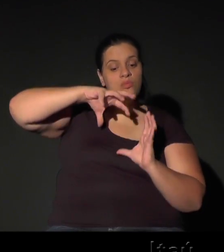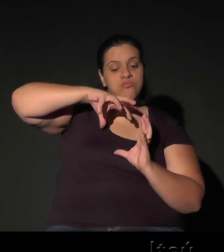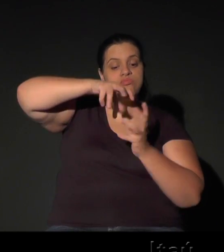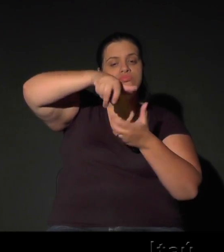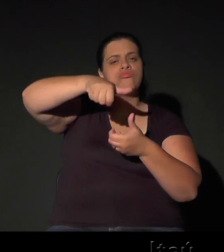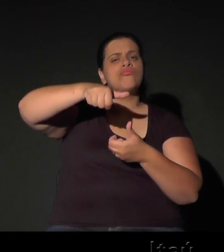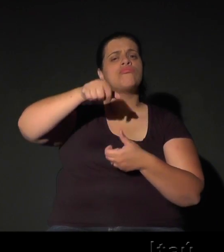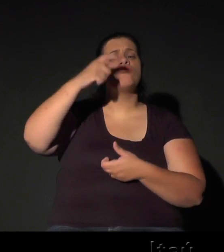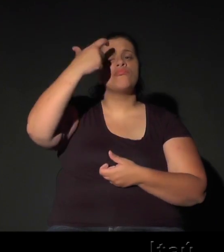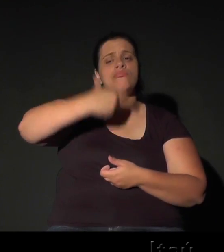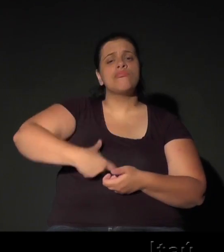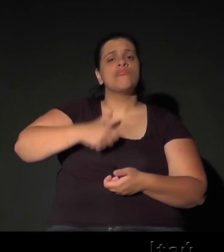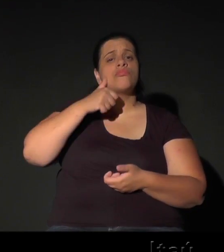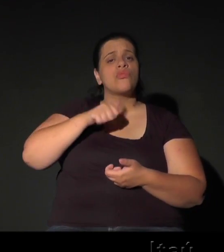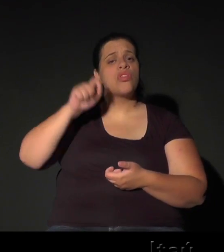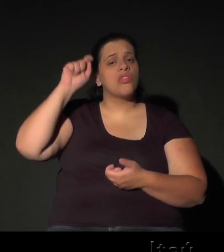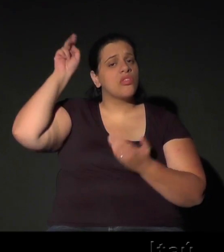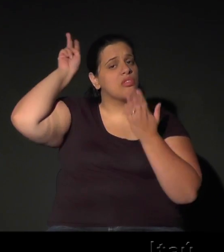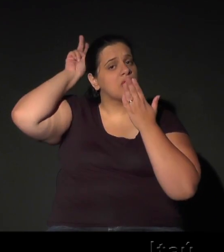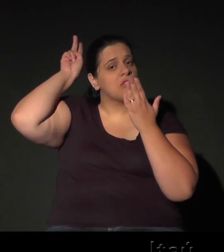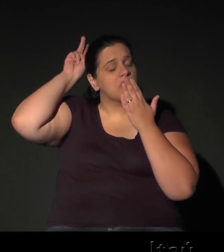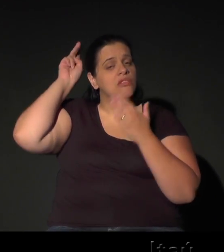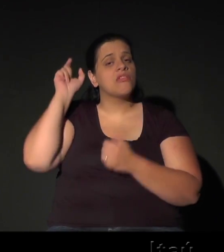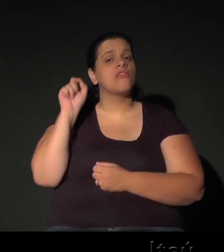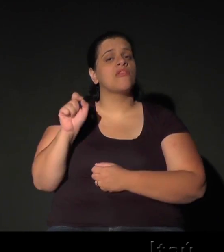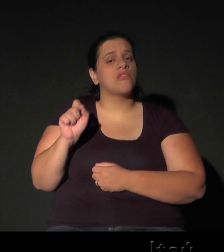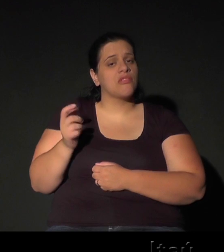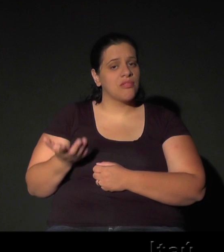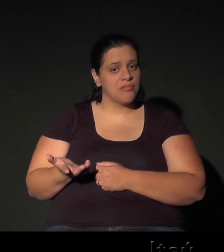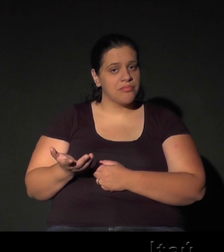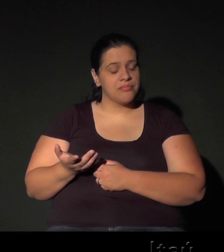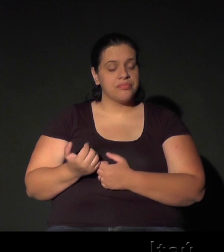terra Quem Somos Nós mulheres indígenas